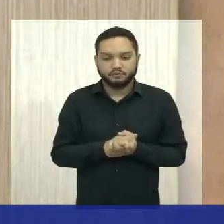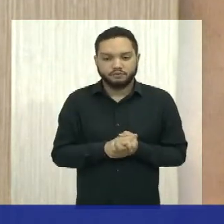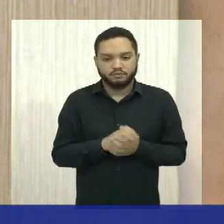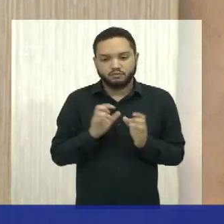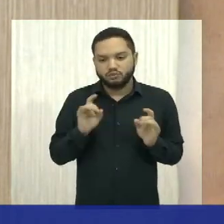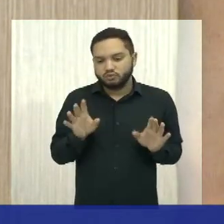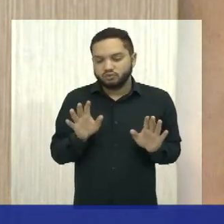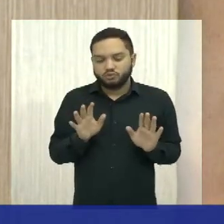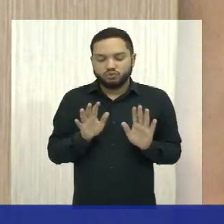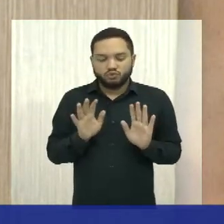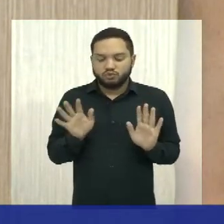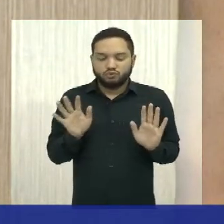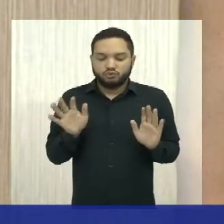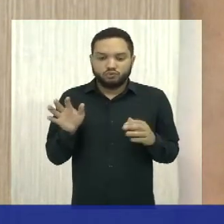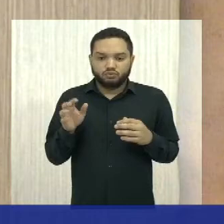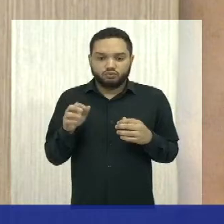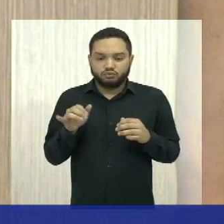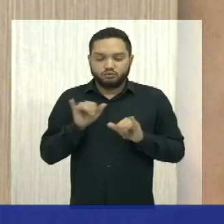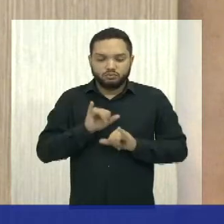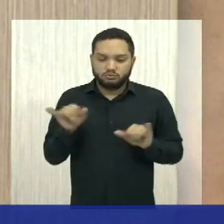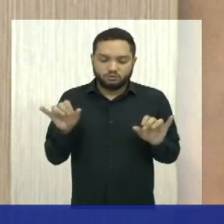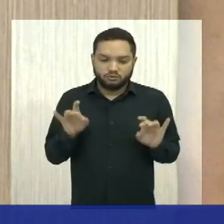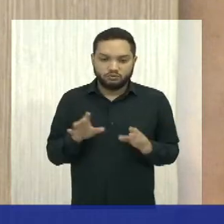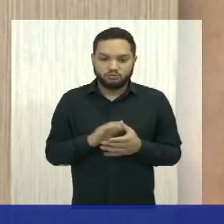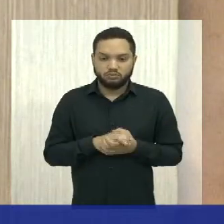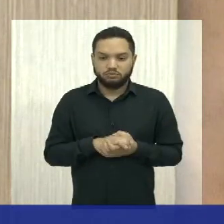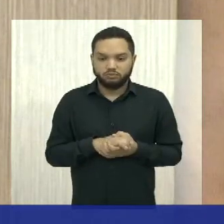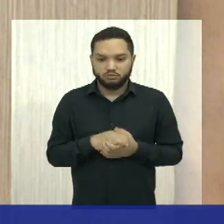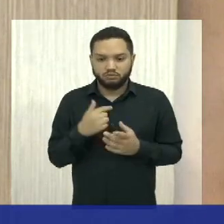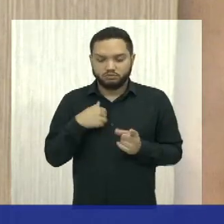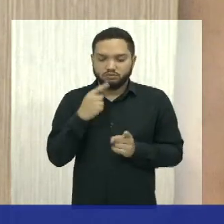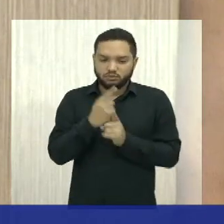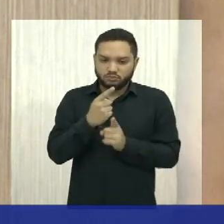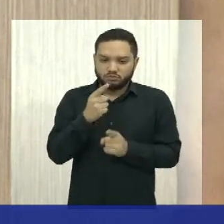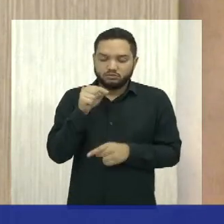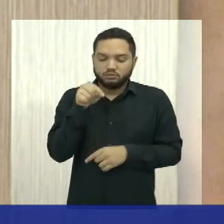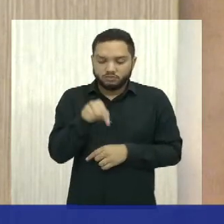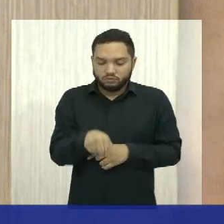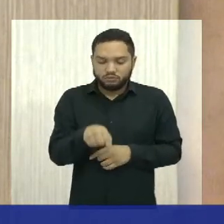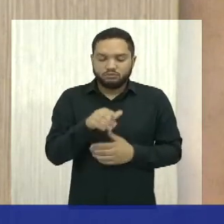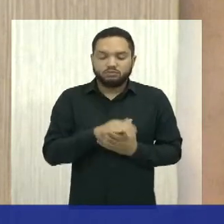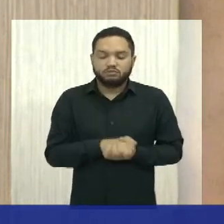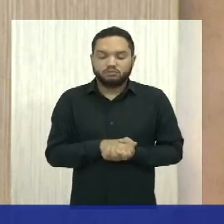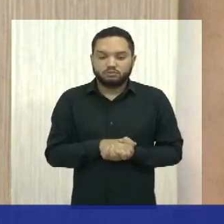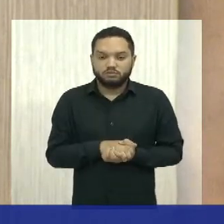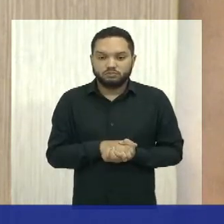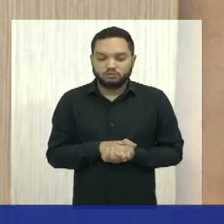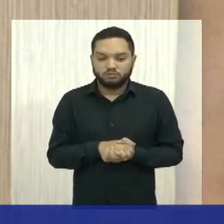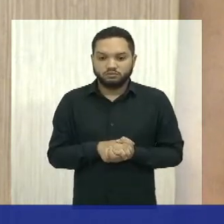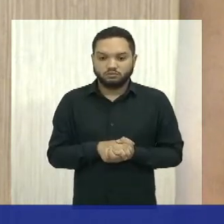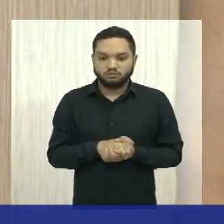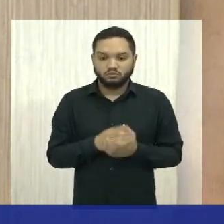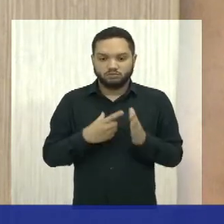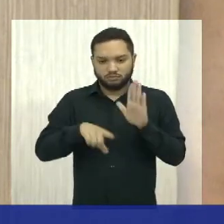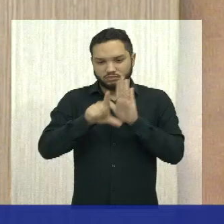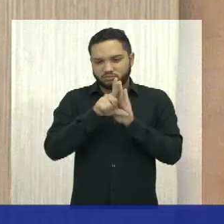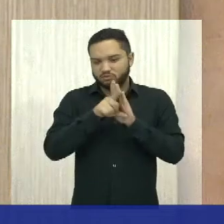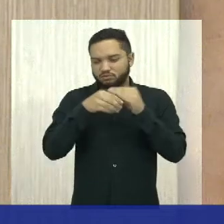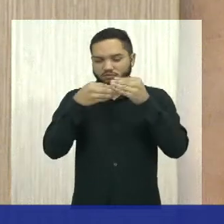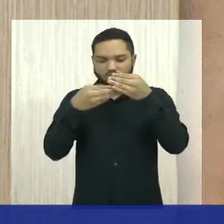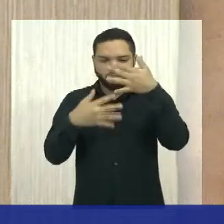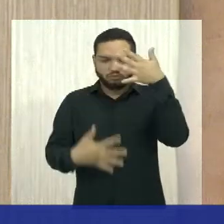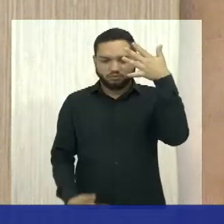nesse ponto aí que a gente queria só chamar a atenção, que eu identifiquei esse caso. A lei é muito extensa,